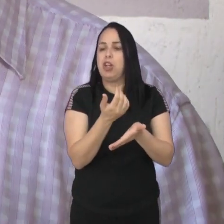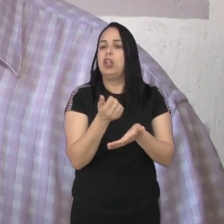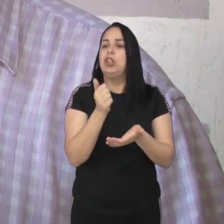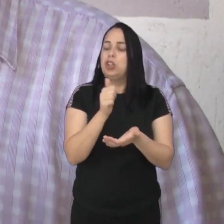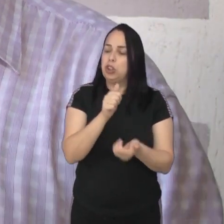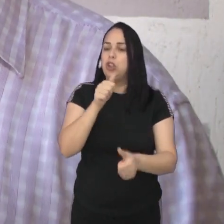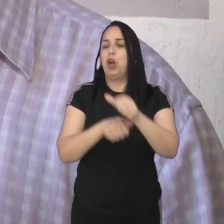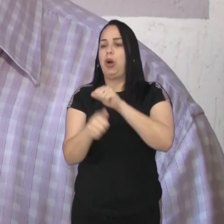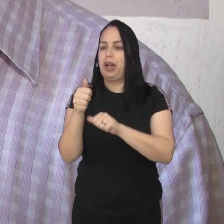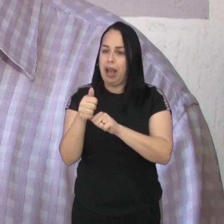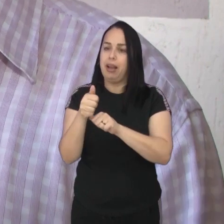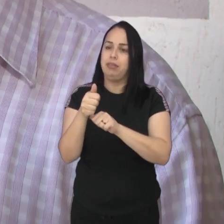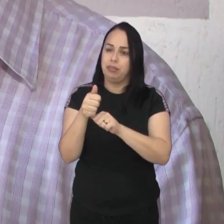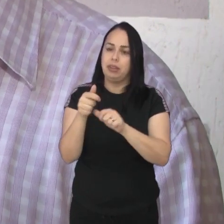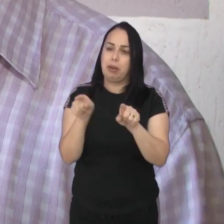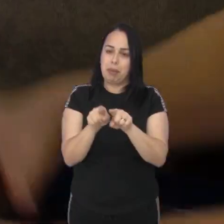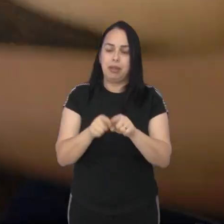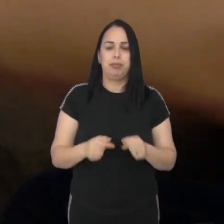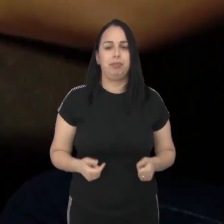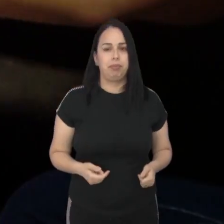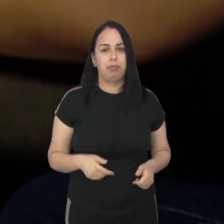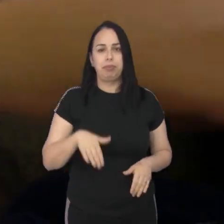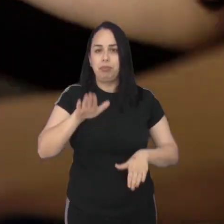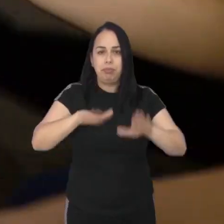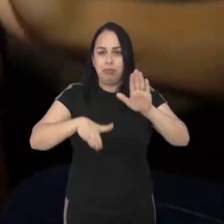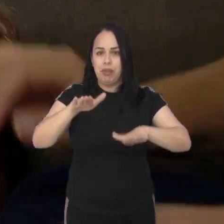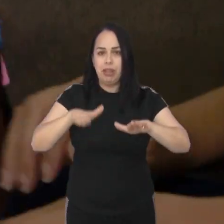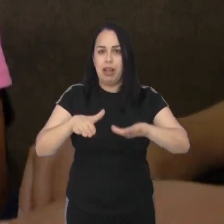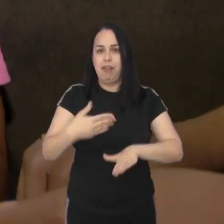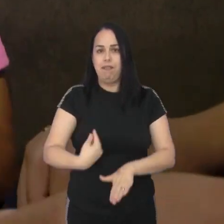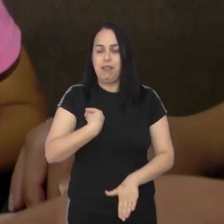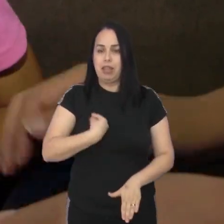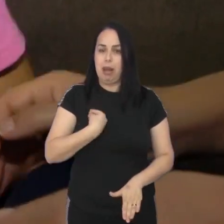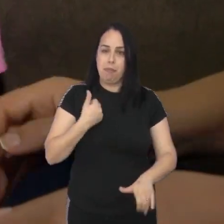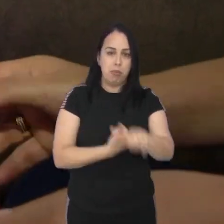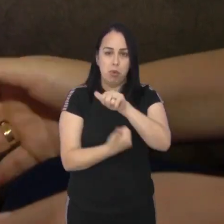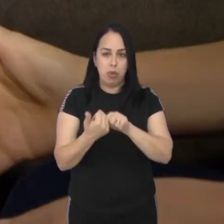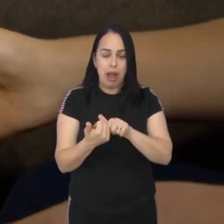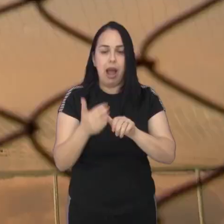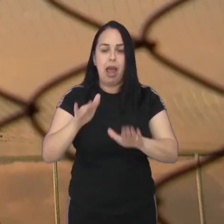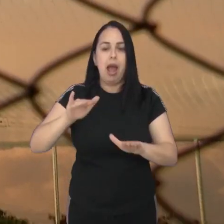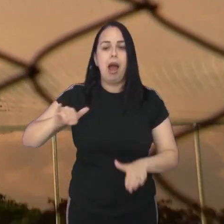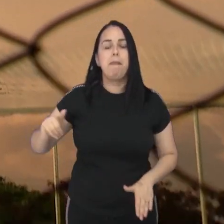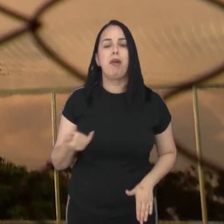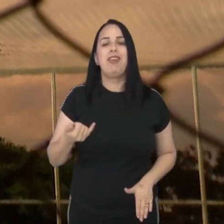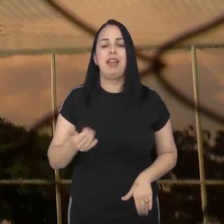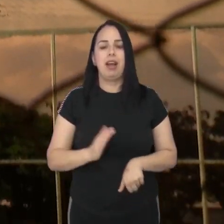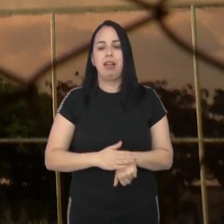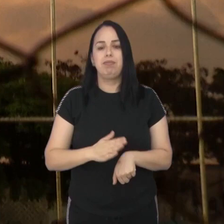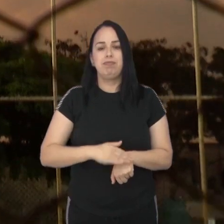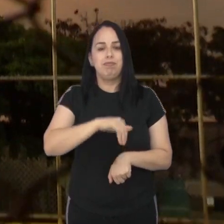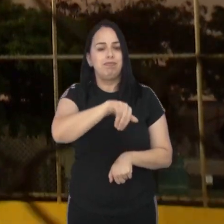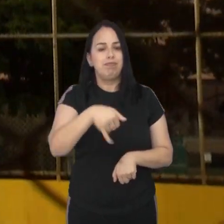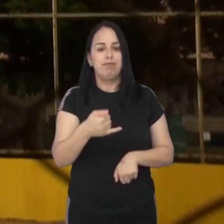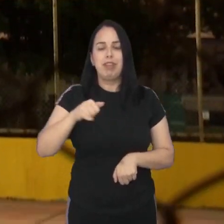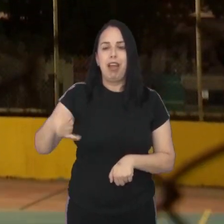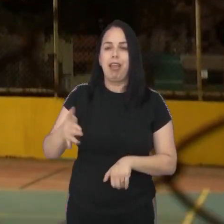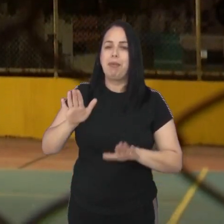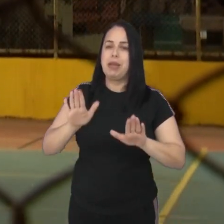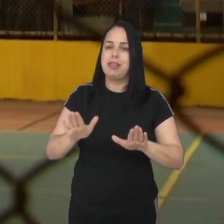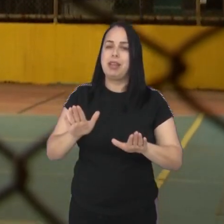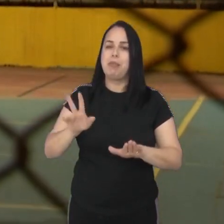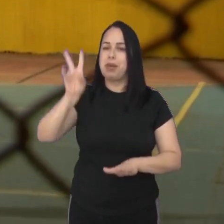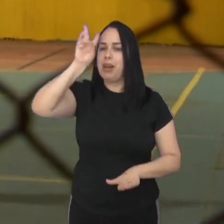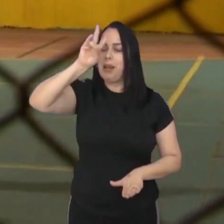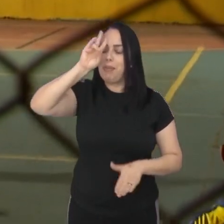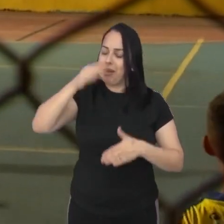livros é de um ano para outro na escola. E independente da mudança de rotina e dos gastos, o importante é aproveitar cada momento